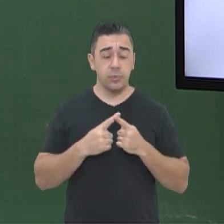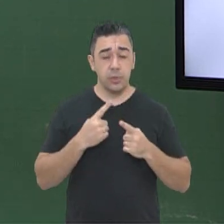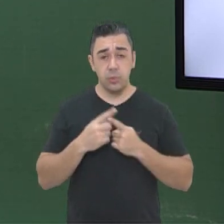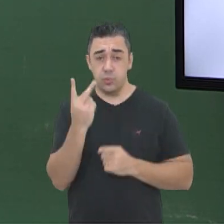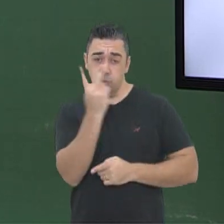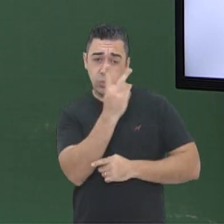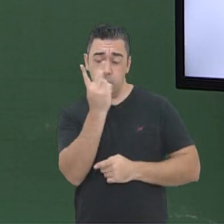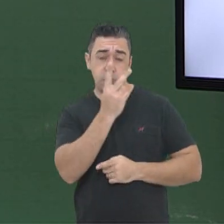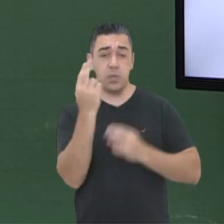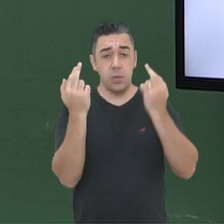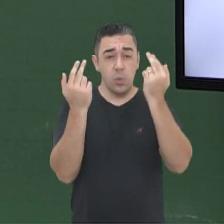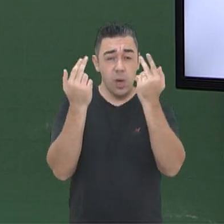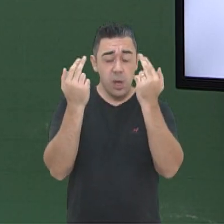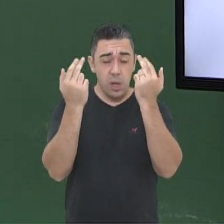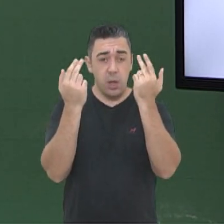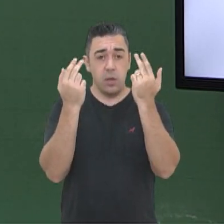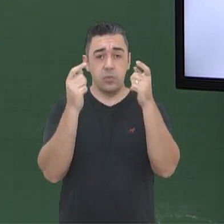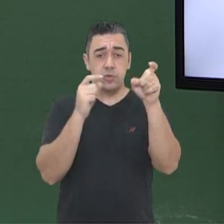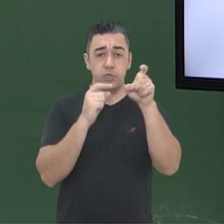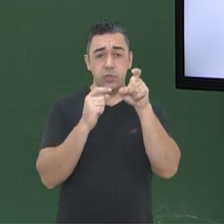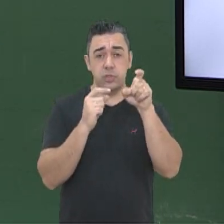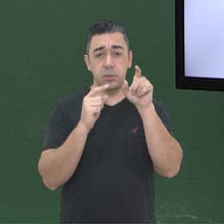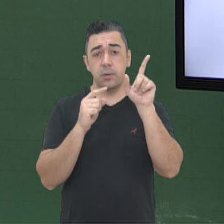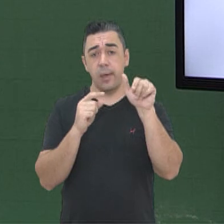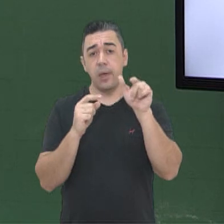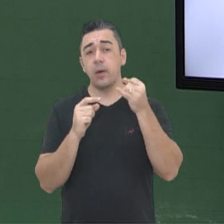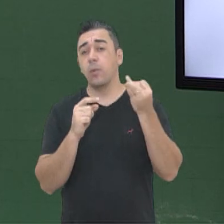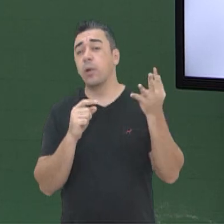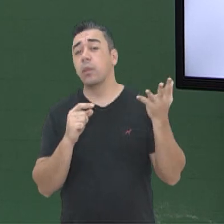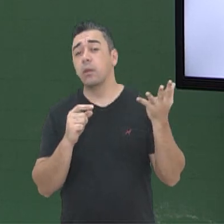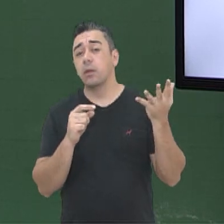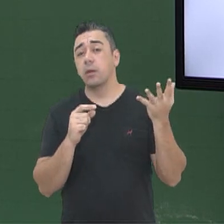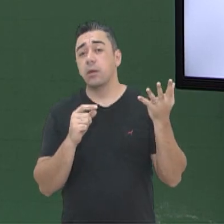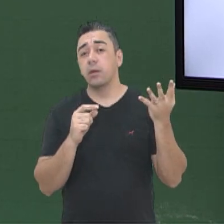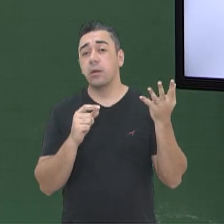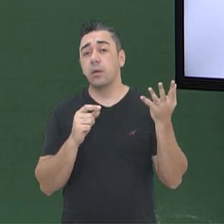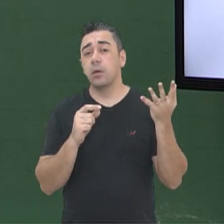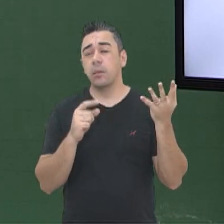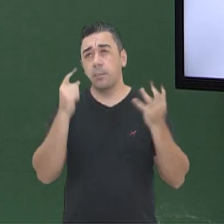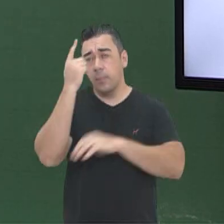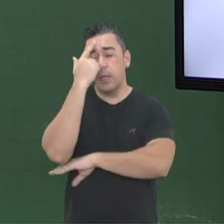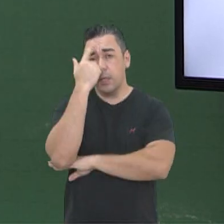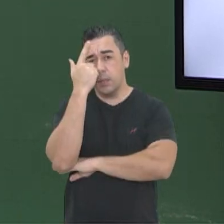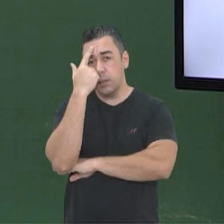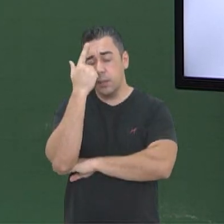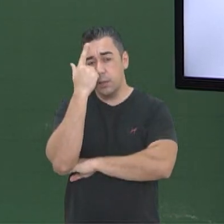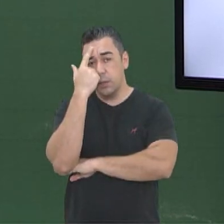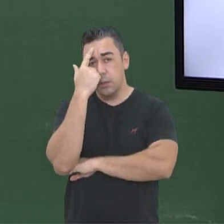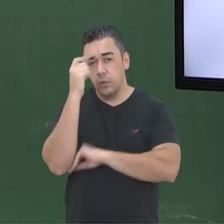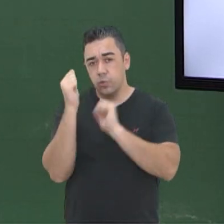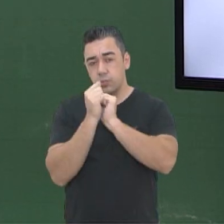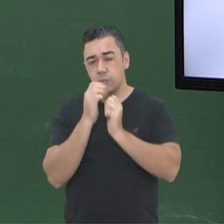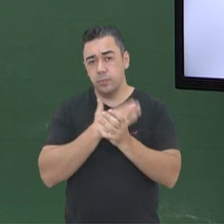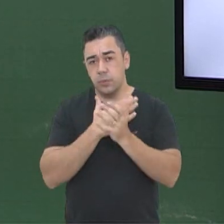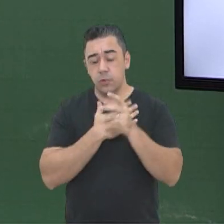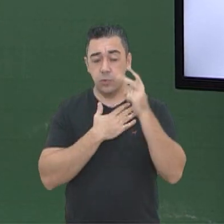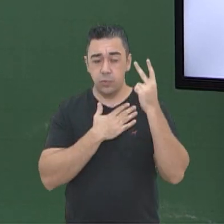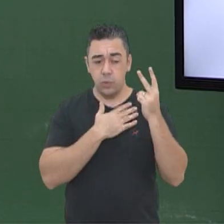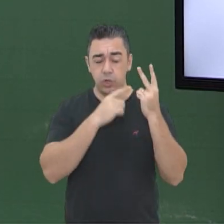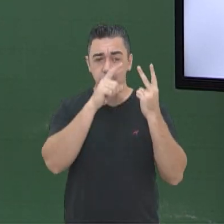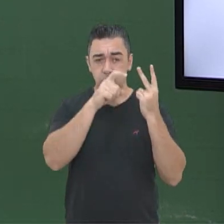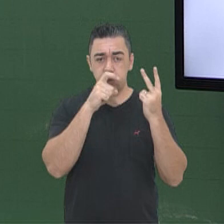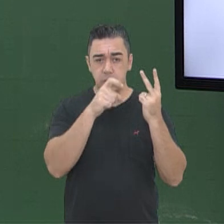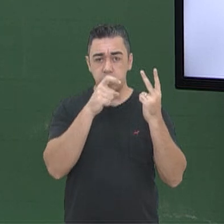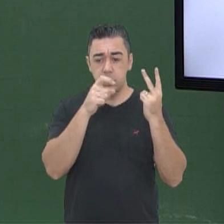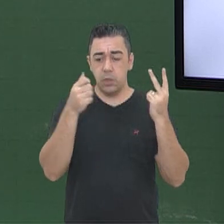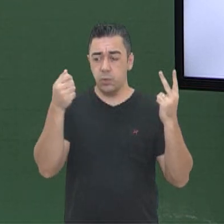essas duas coisas são iguais, o x só pode ser quanto? Pense comigo. 2 vezes x